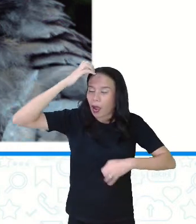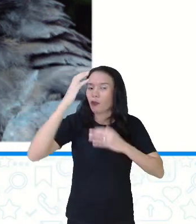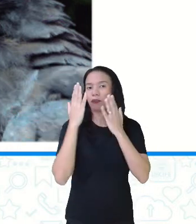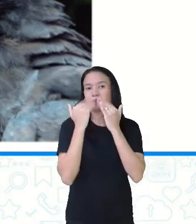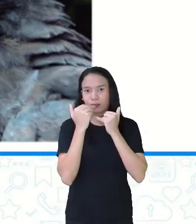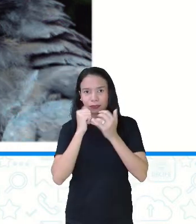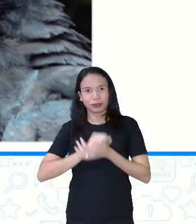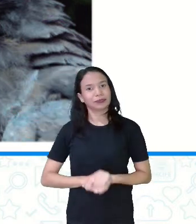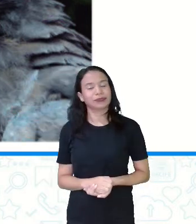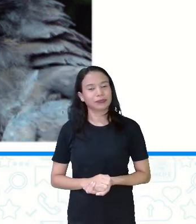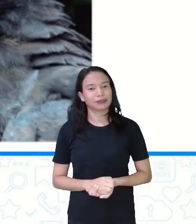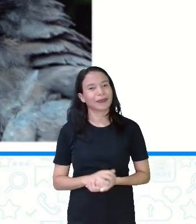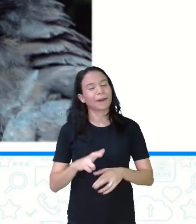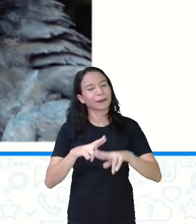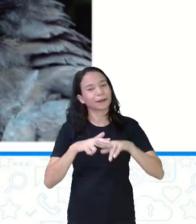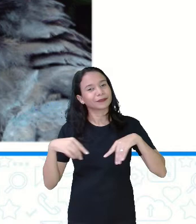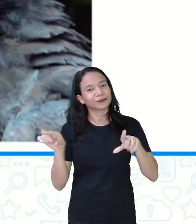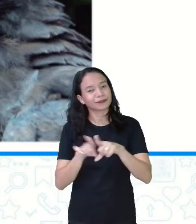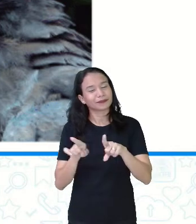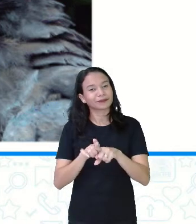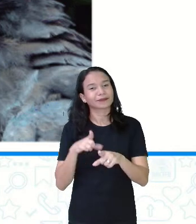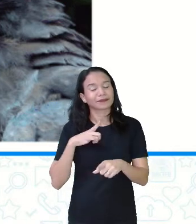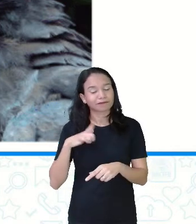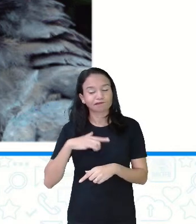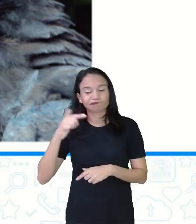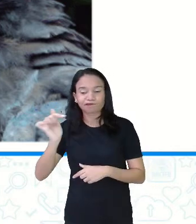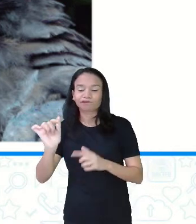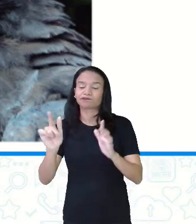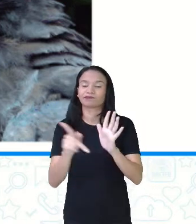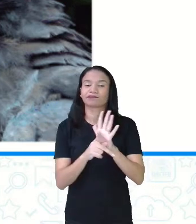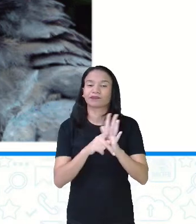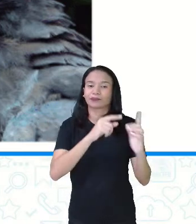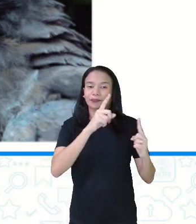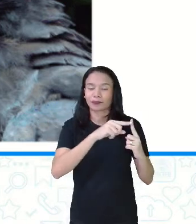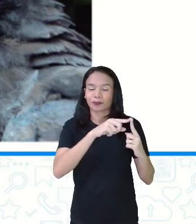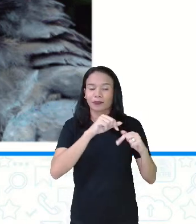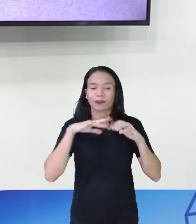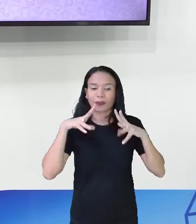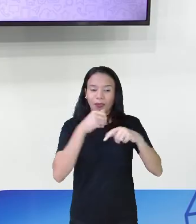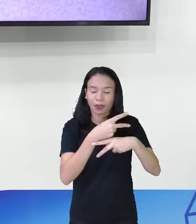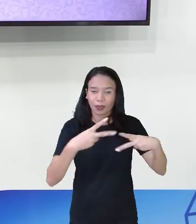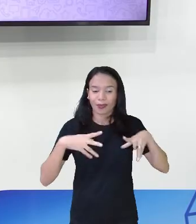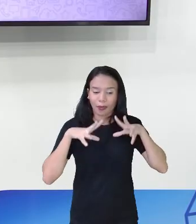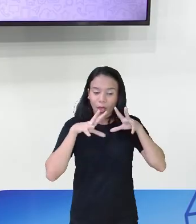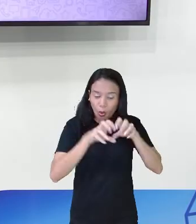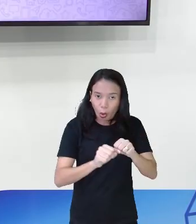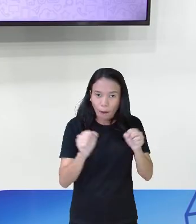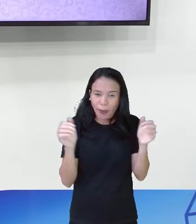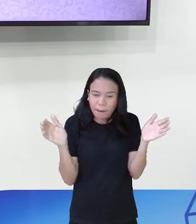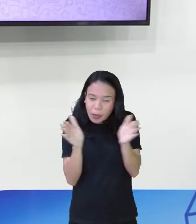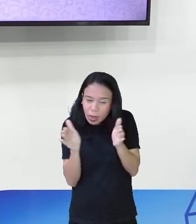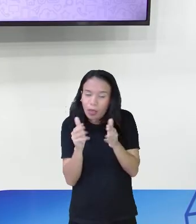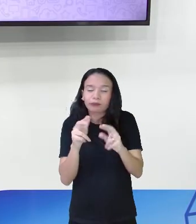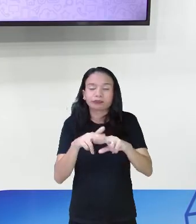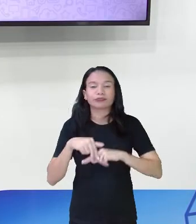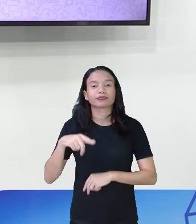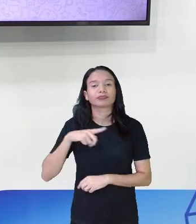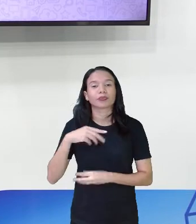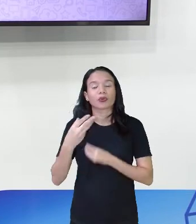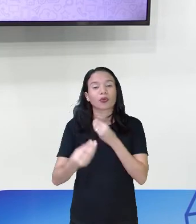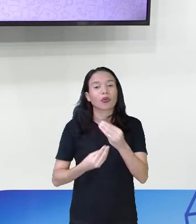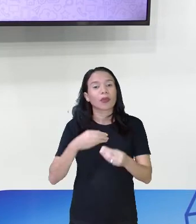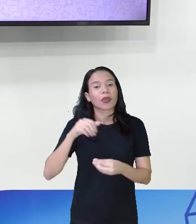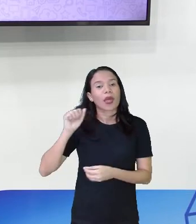macaquinhos. Ele também de algumas aves, de alguns répteis e serpentes. A reprodução dele ocorre de